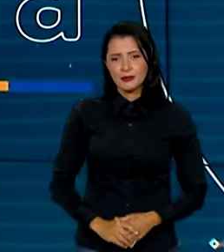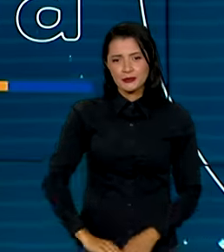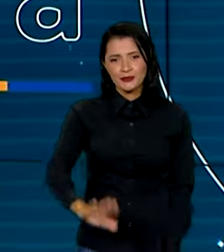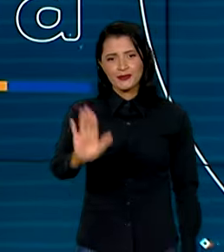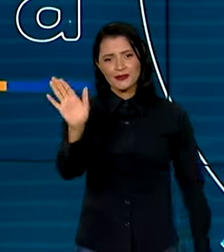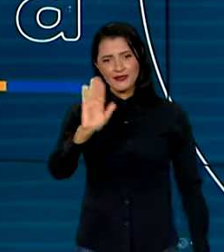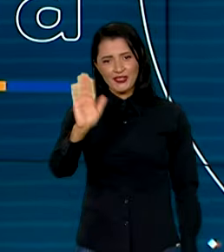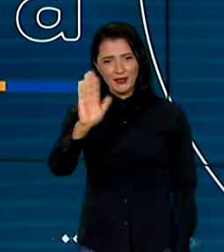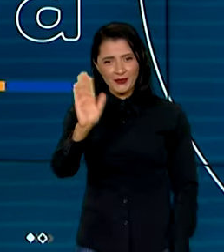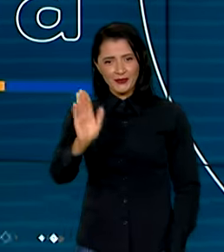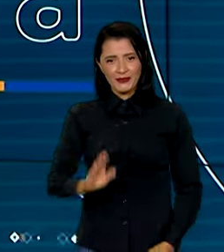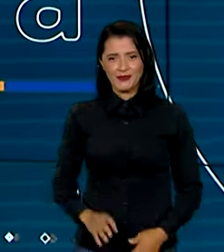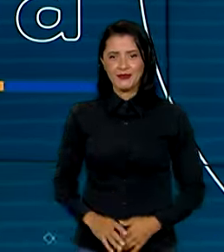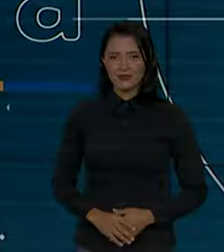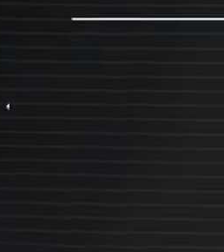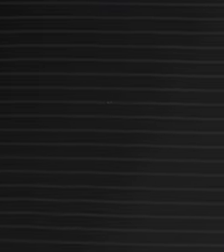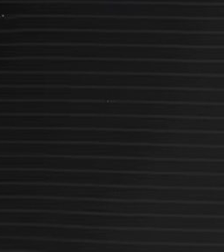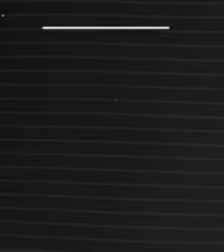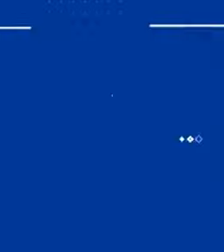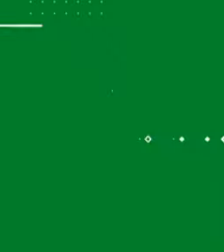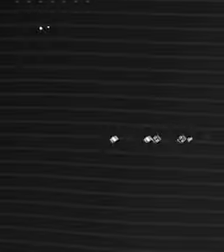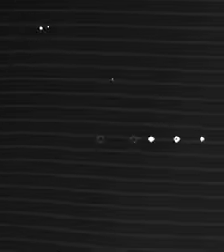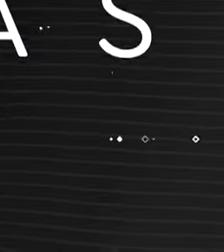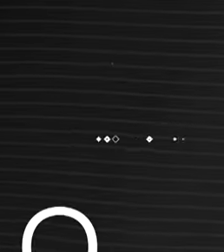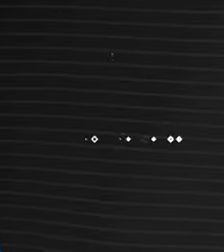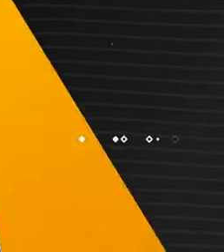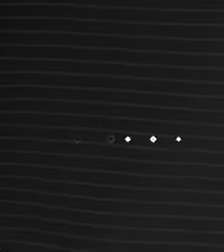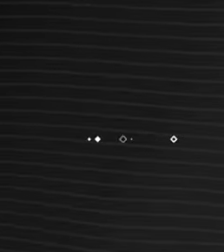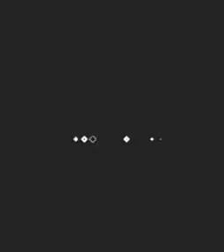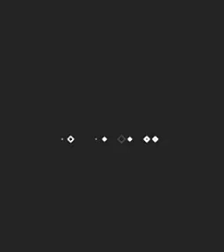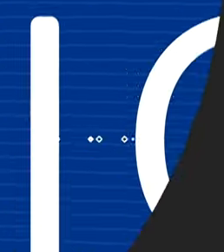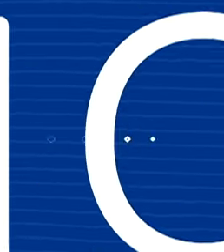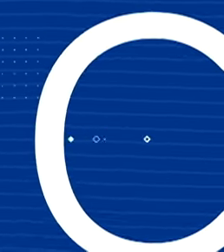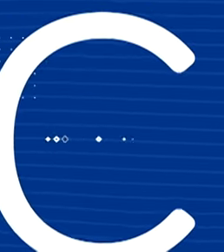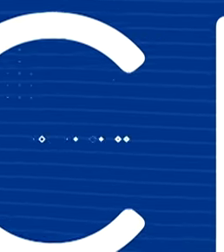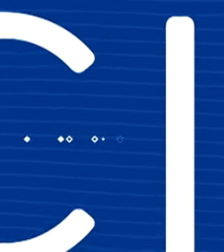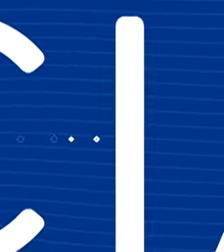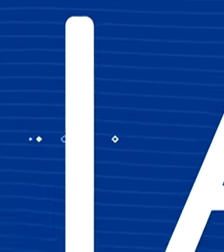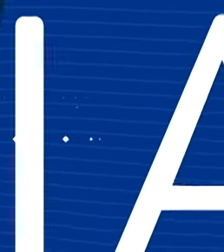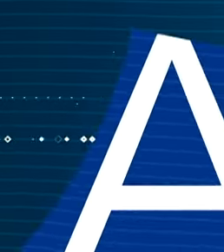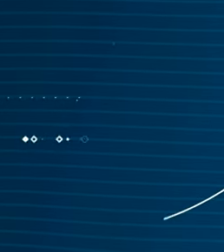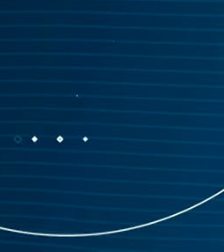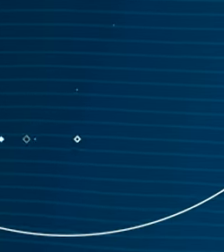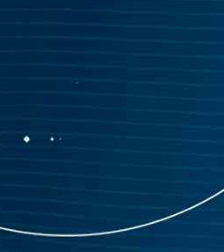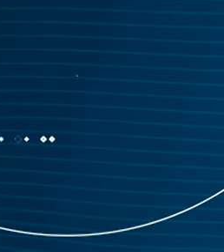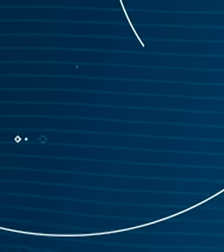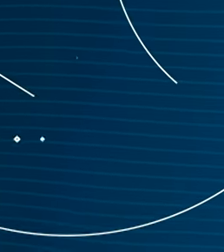sociais. Até a próxima!